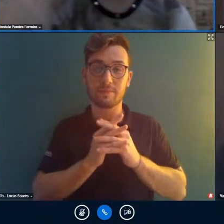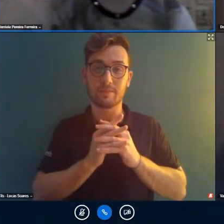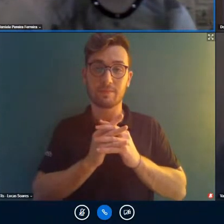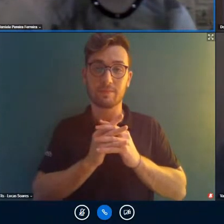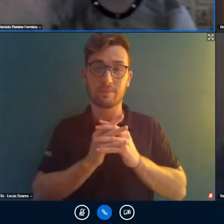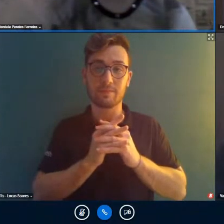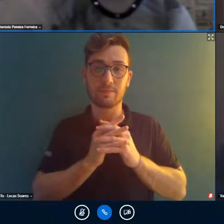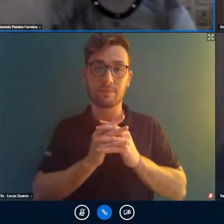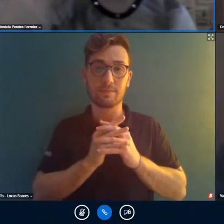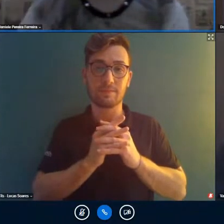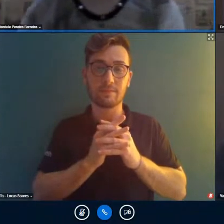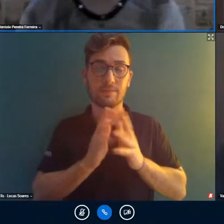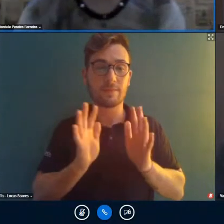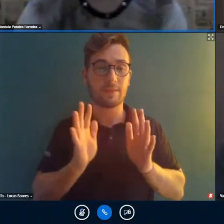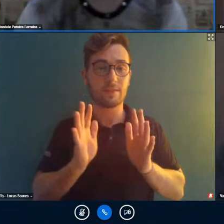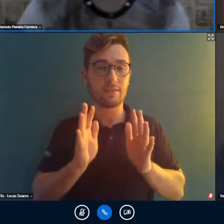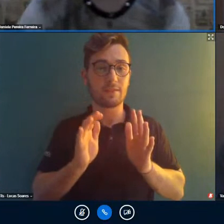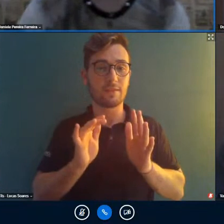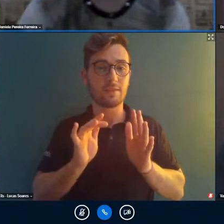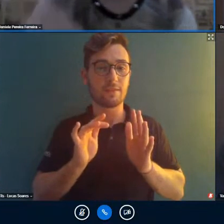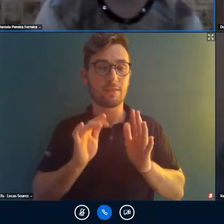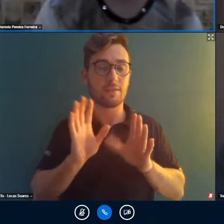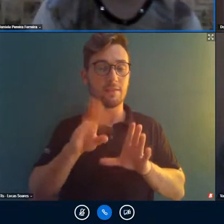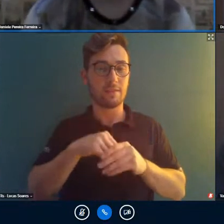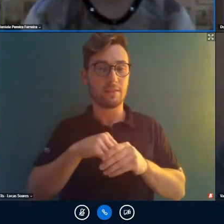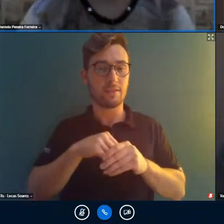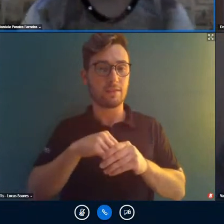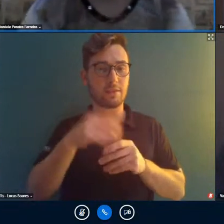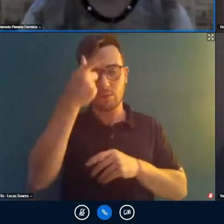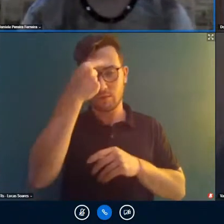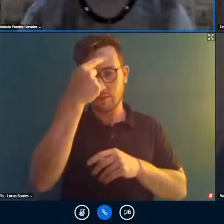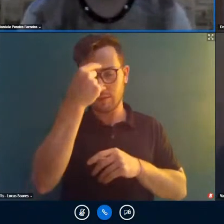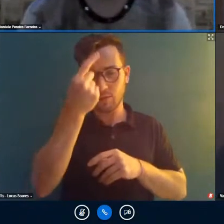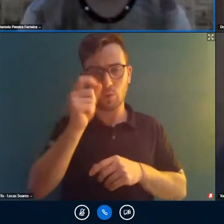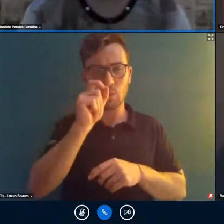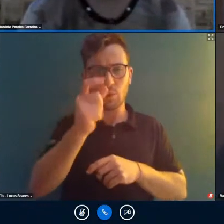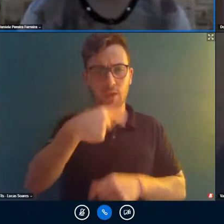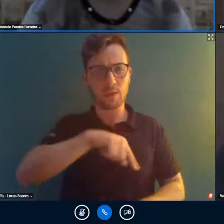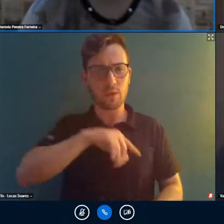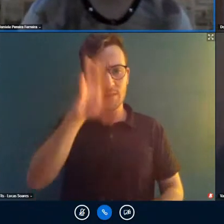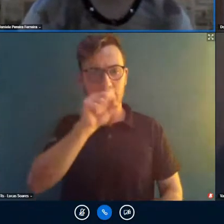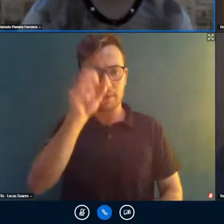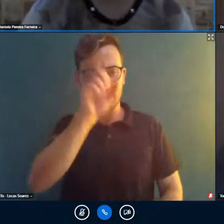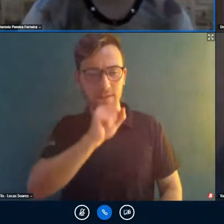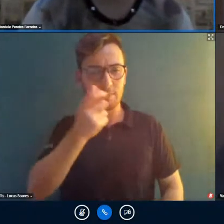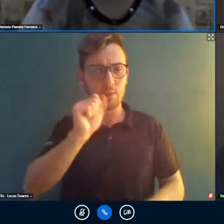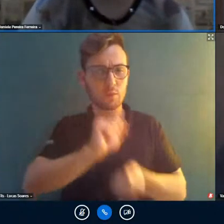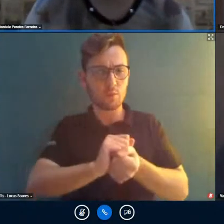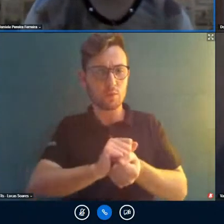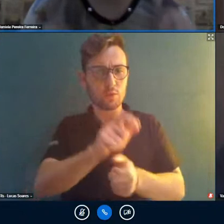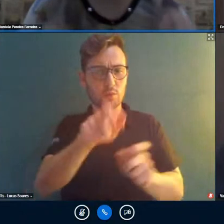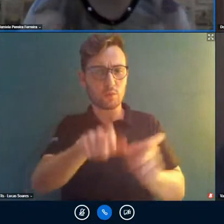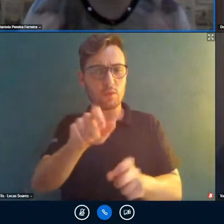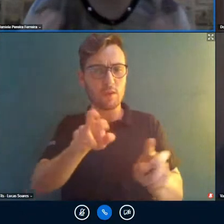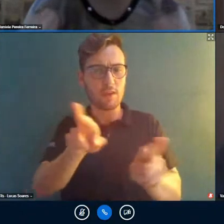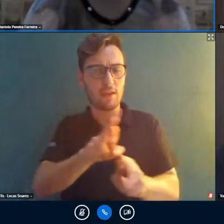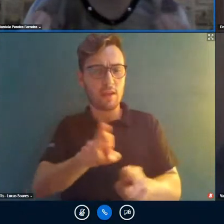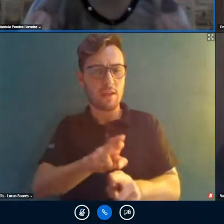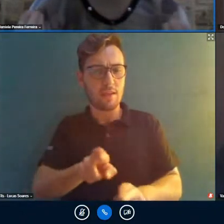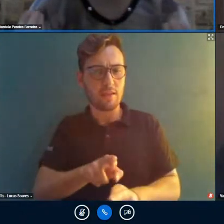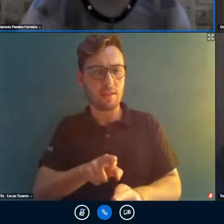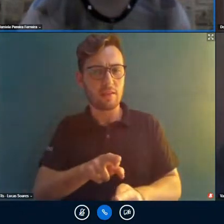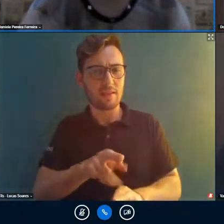e já o Enem, às vezes, não viram na universidade. Então, assim, o que nós aprendemos com eles é essa relação, este, como é que eu digo